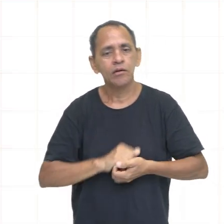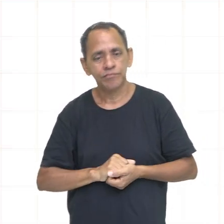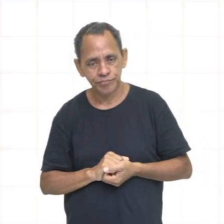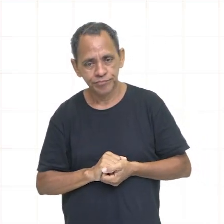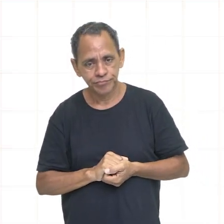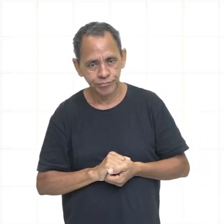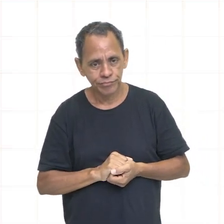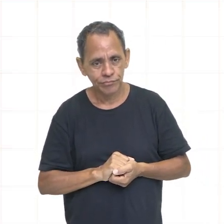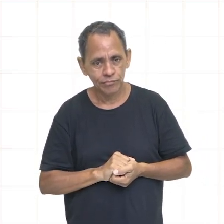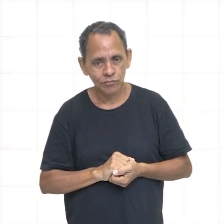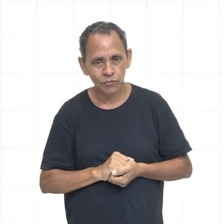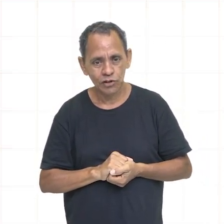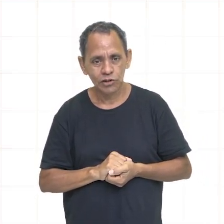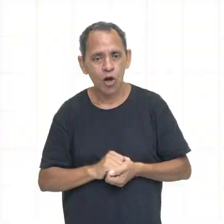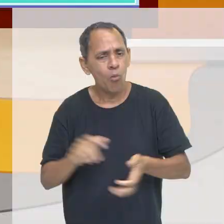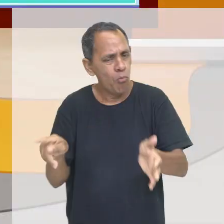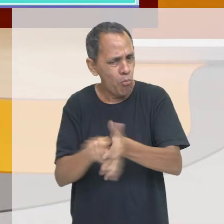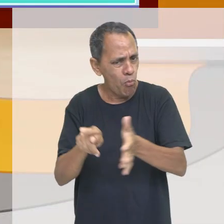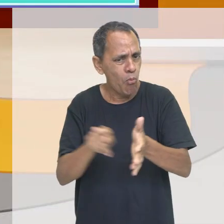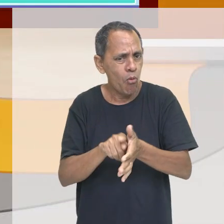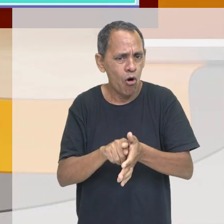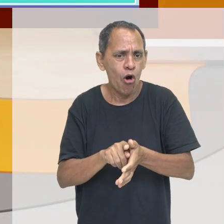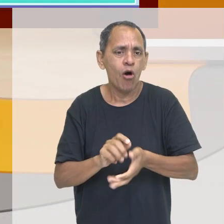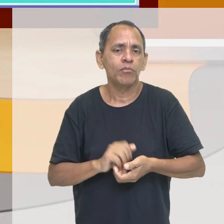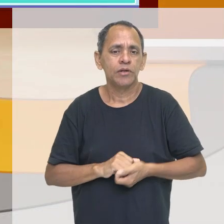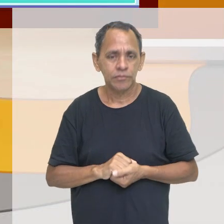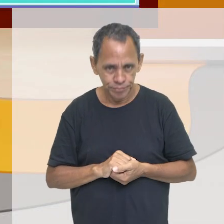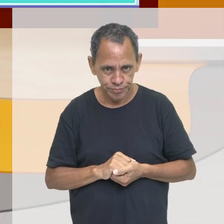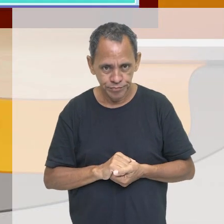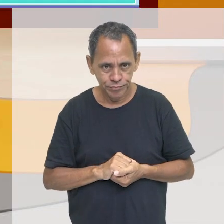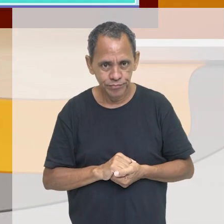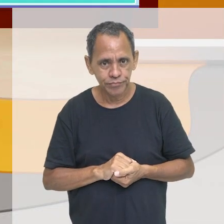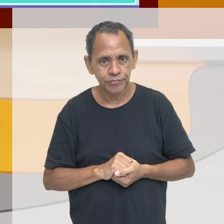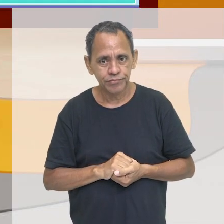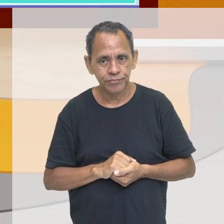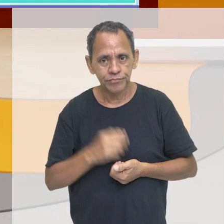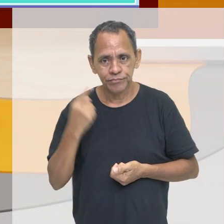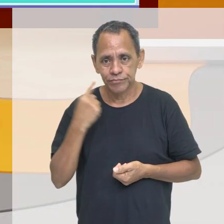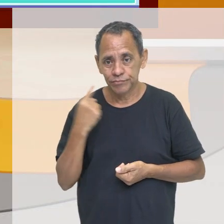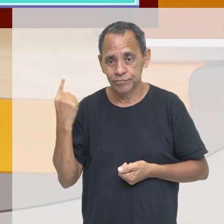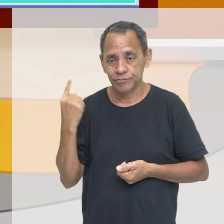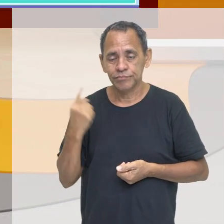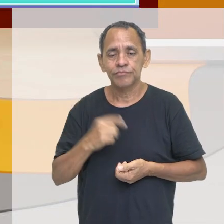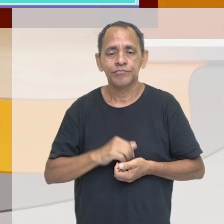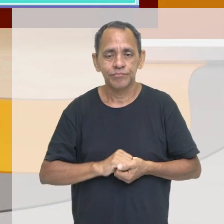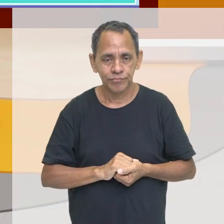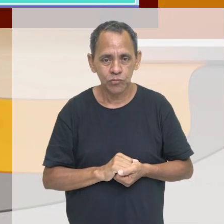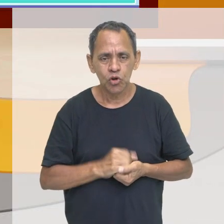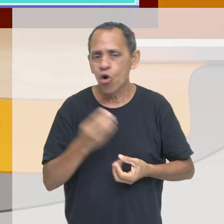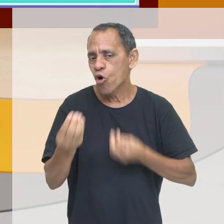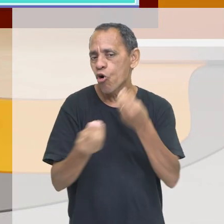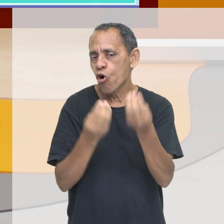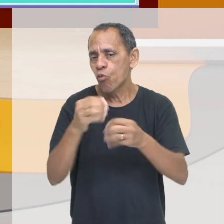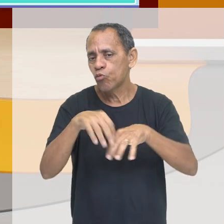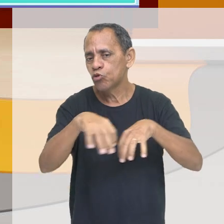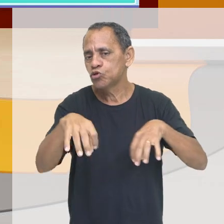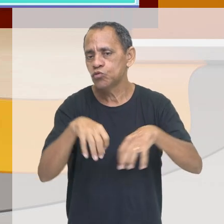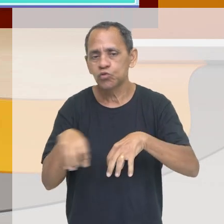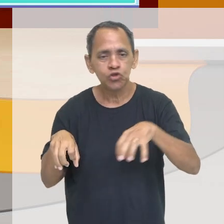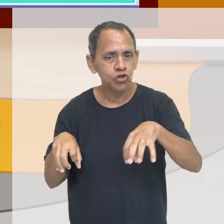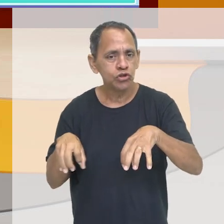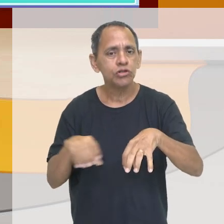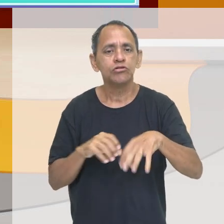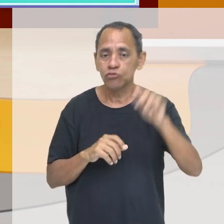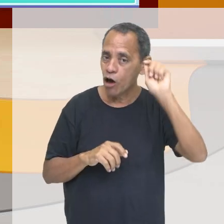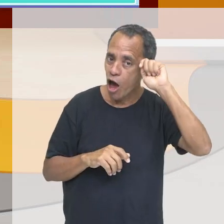gente entender agora, eu vou trazer um mapa para vocês, para a gente ilustrar como é que se deu a partilha da África, e cada nação europeia,